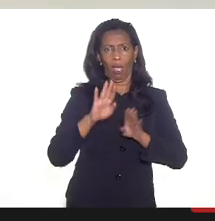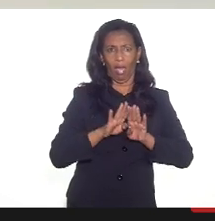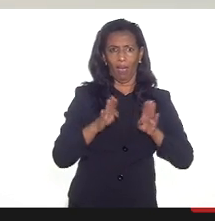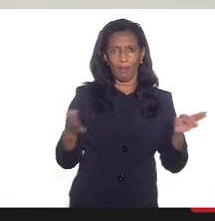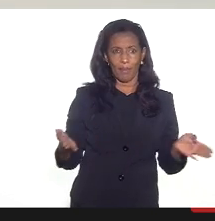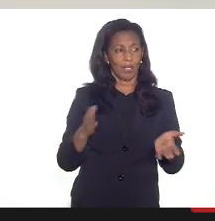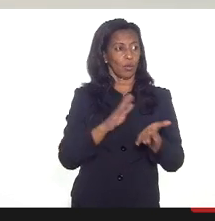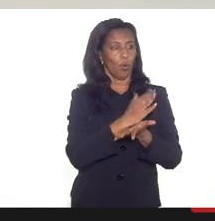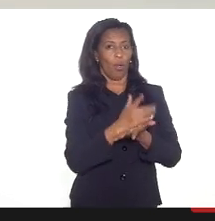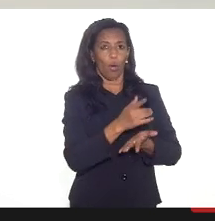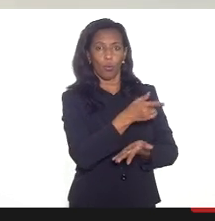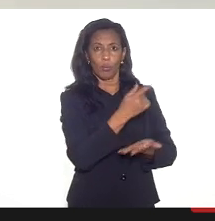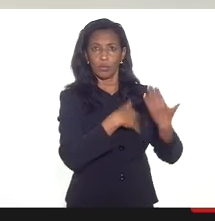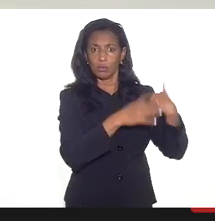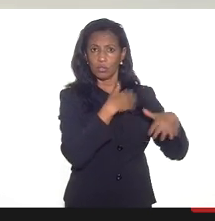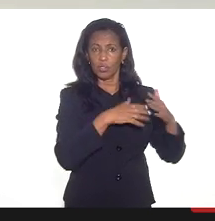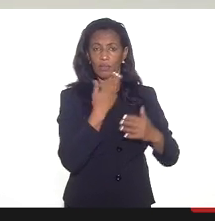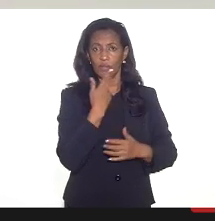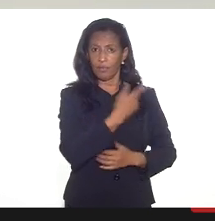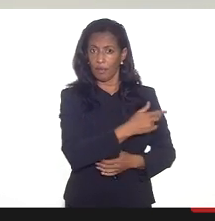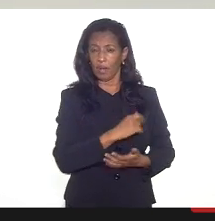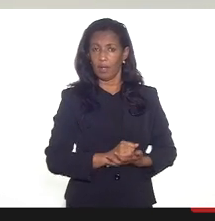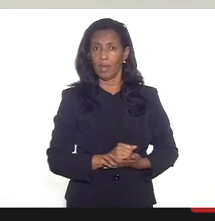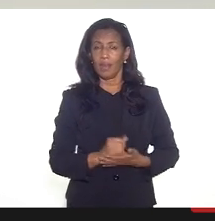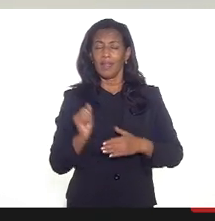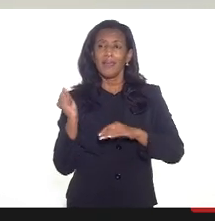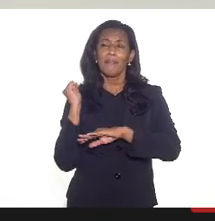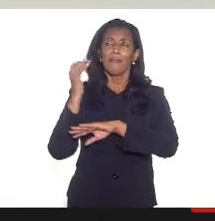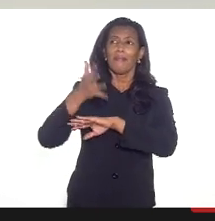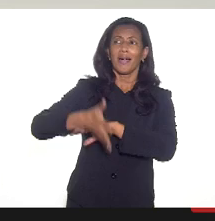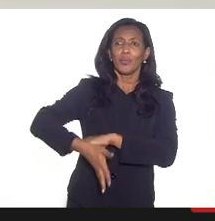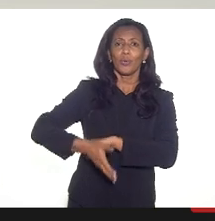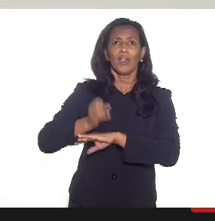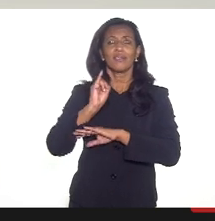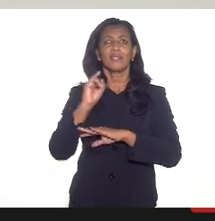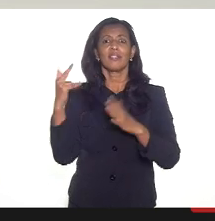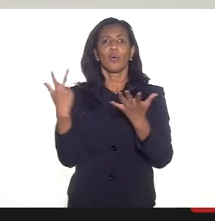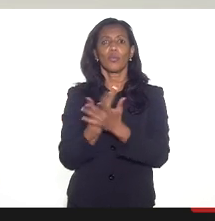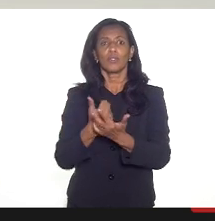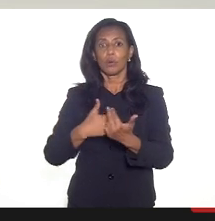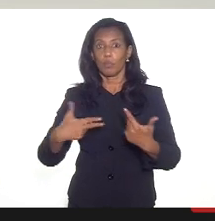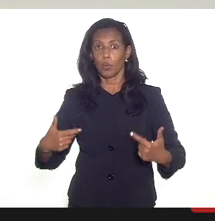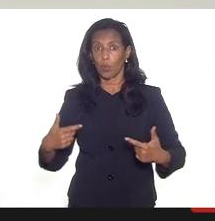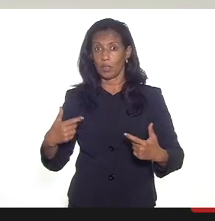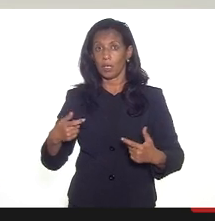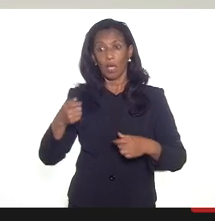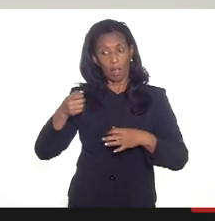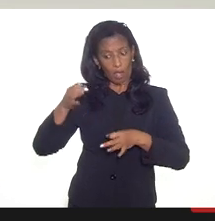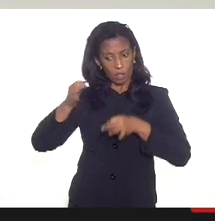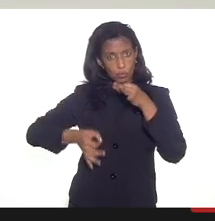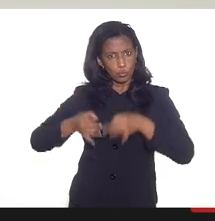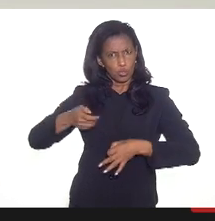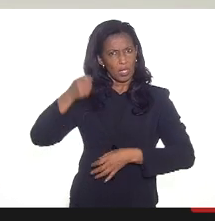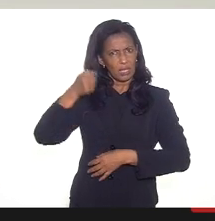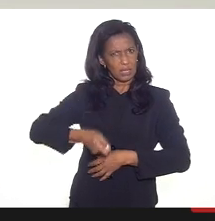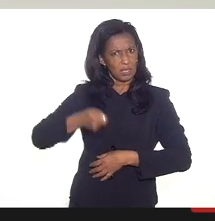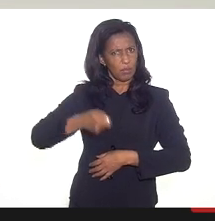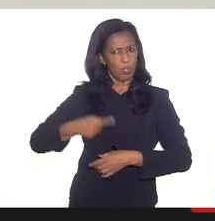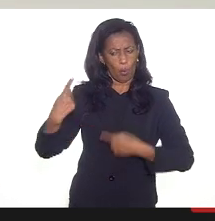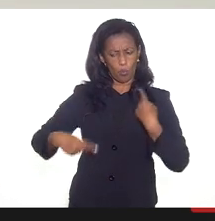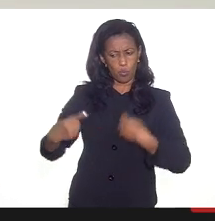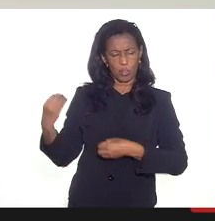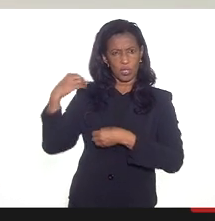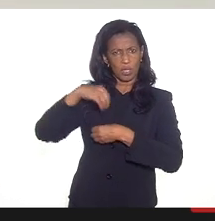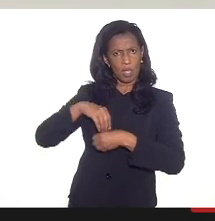por algumas outras que me antecederam, e no meio da noite, se acontecer alguma coisa. O Tribunal de Justiça criou uma política pública interna para